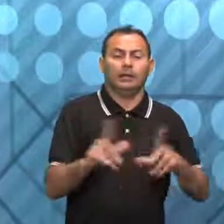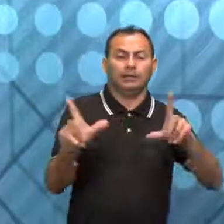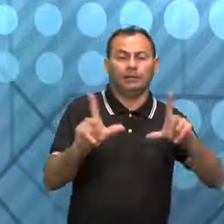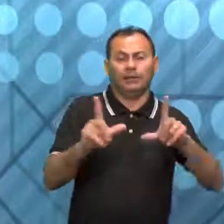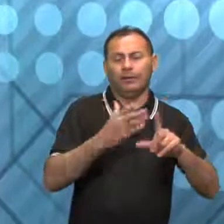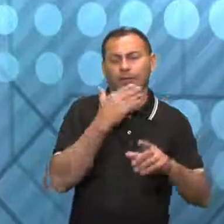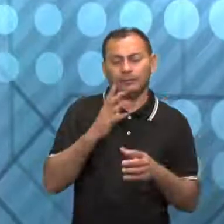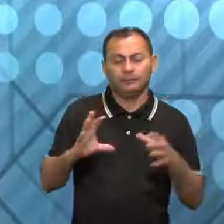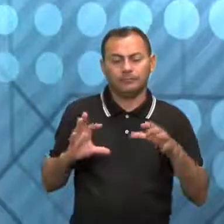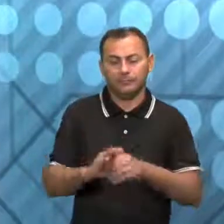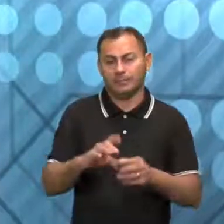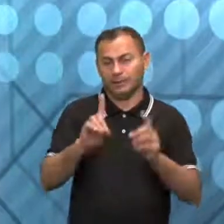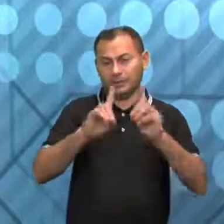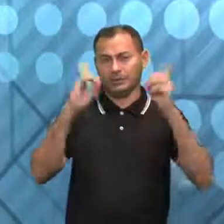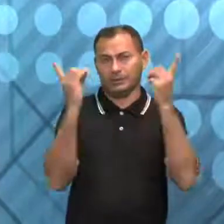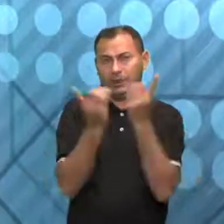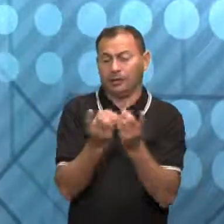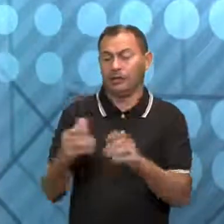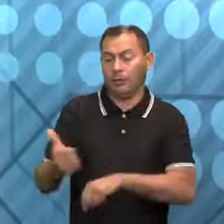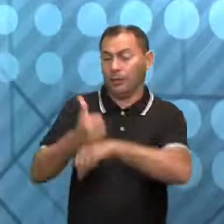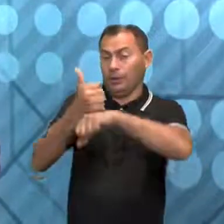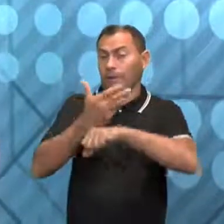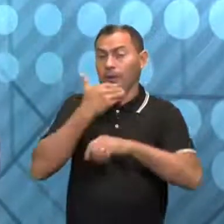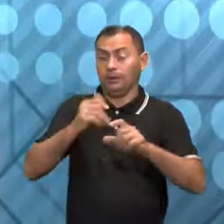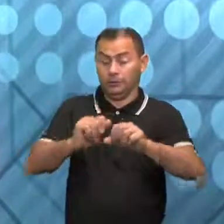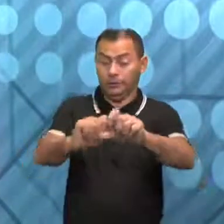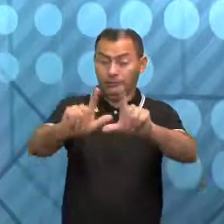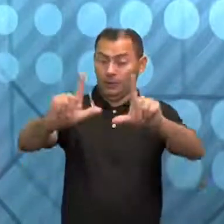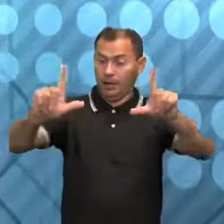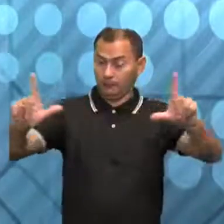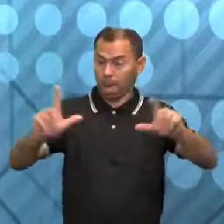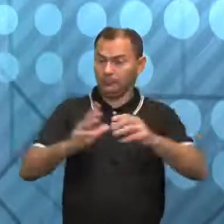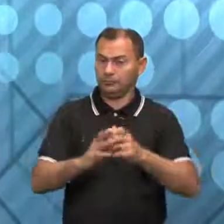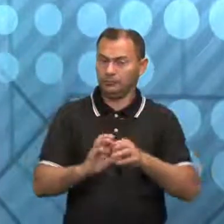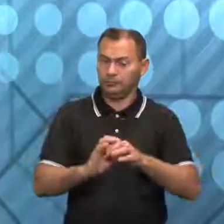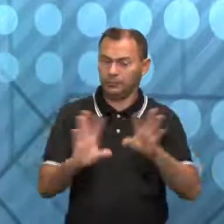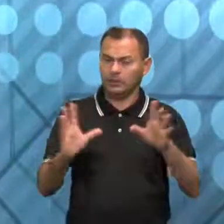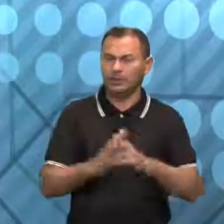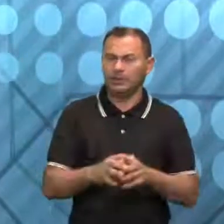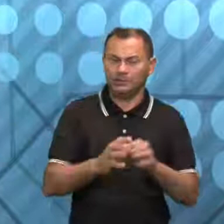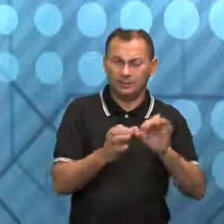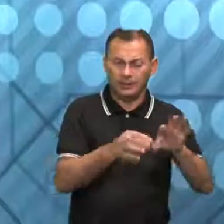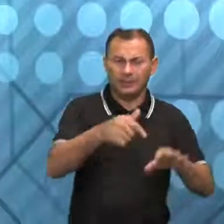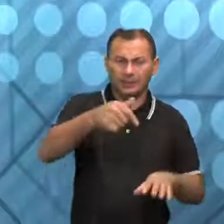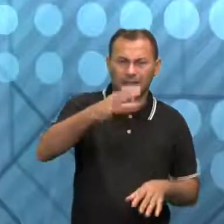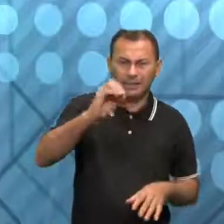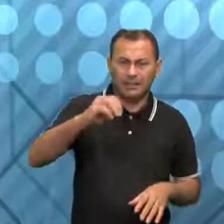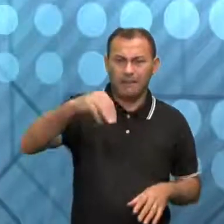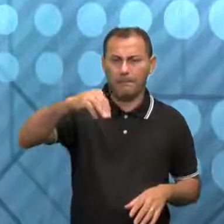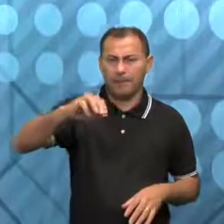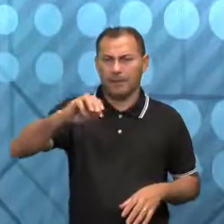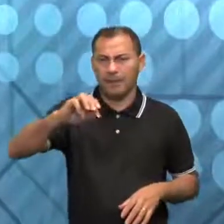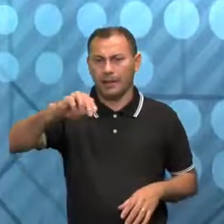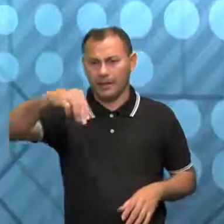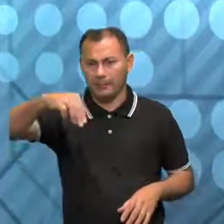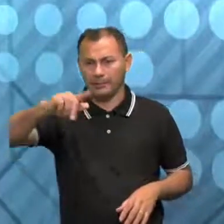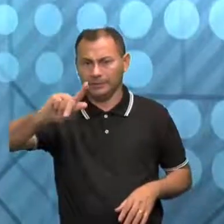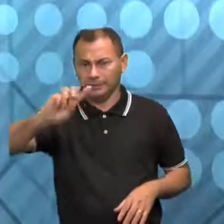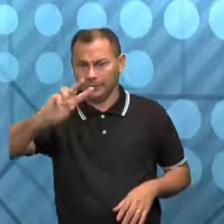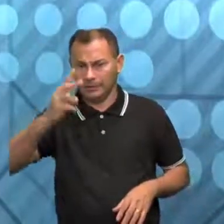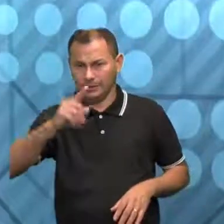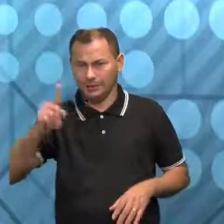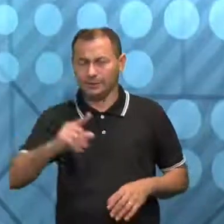ser facilmente migrada para o digital, vai ter uma qualidade melhor. E se você livrar essa banda de 700 MHz, vai vir uma emissora,